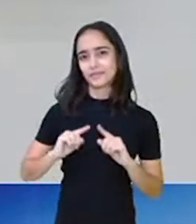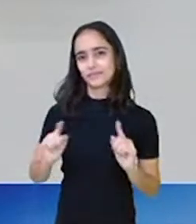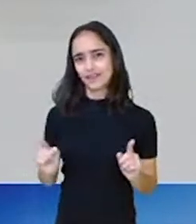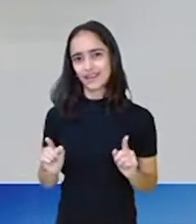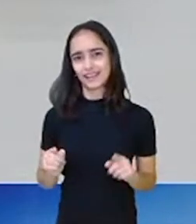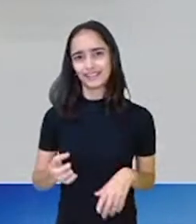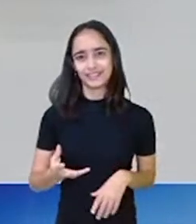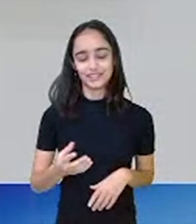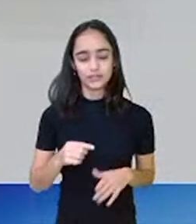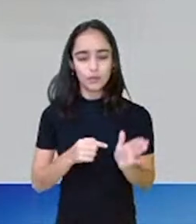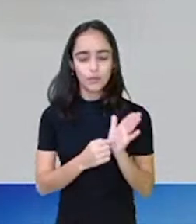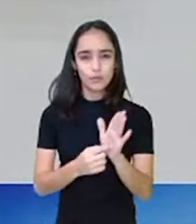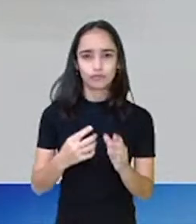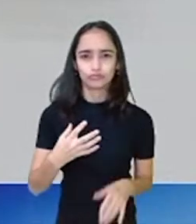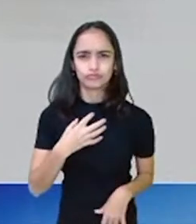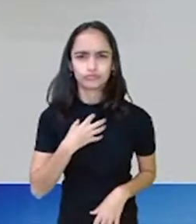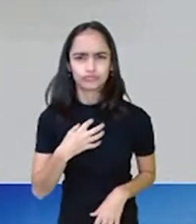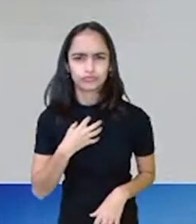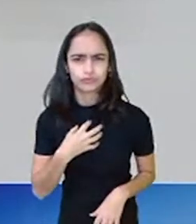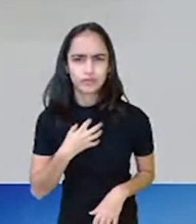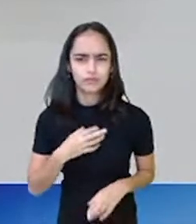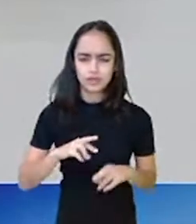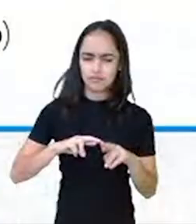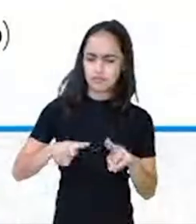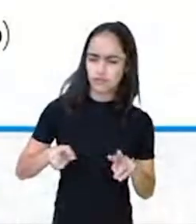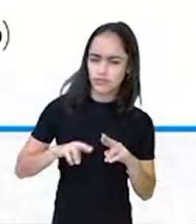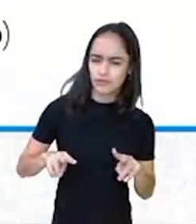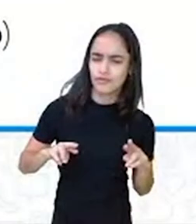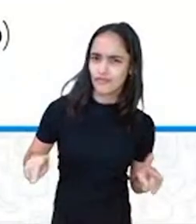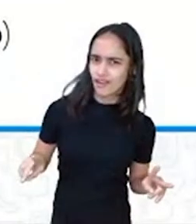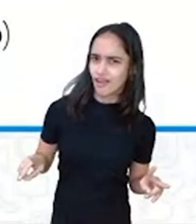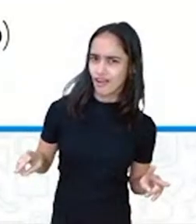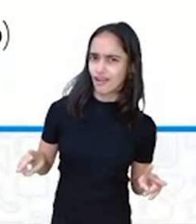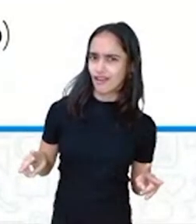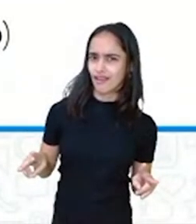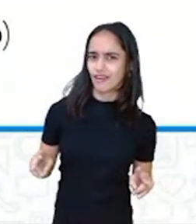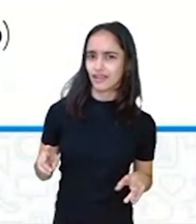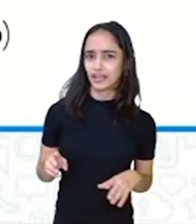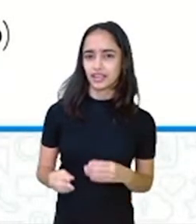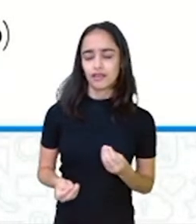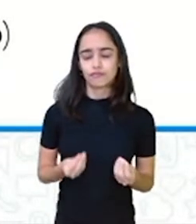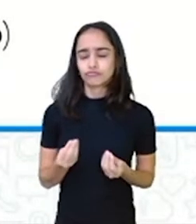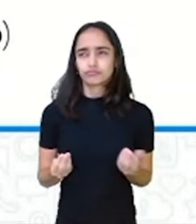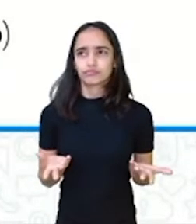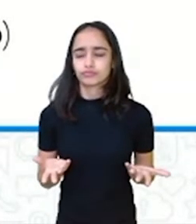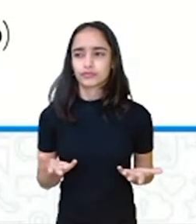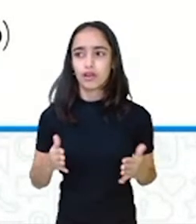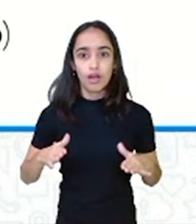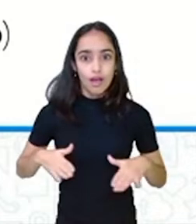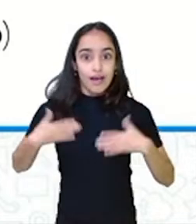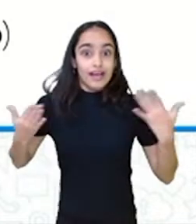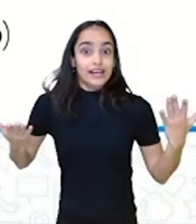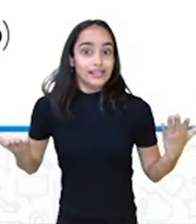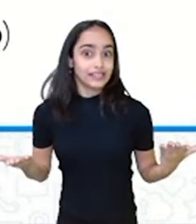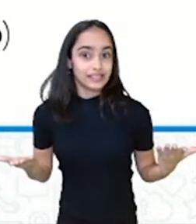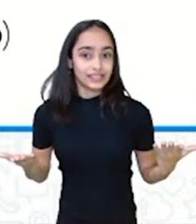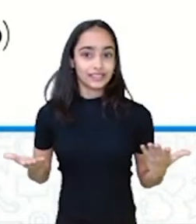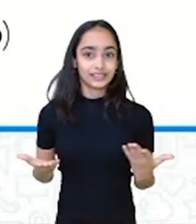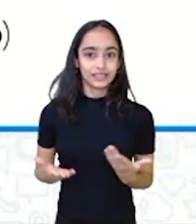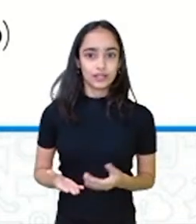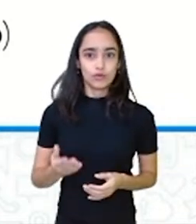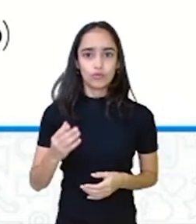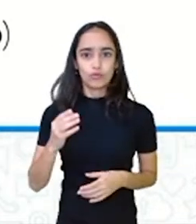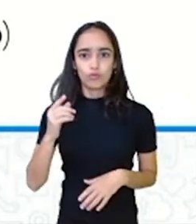dizer diferentes, tá, gente? Distintos, tais como entusiasmo, surpresa, súplica,